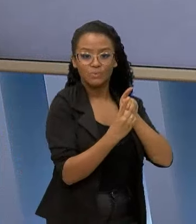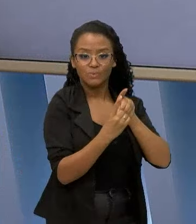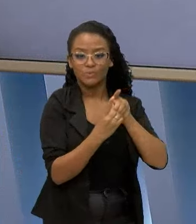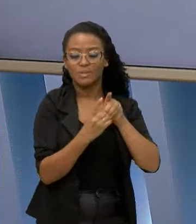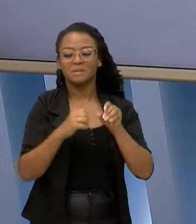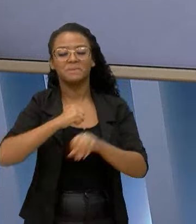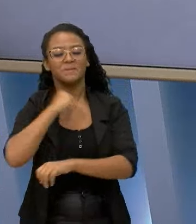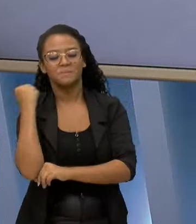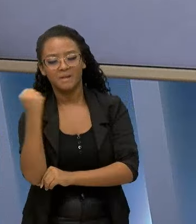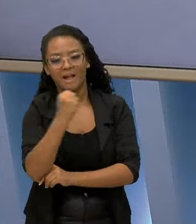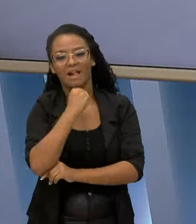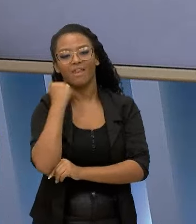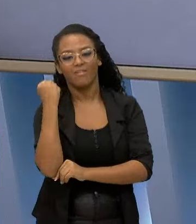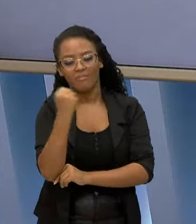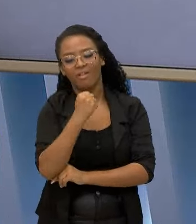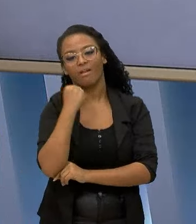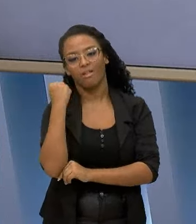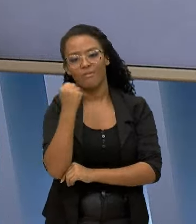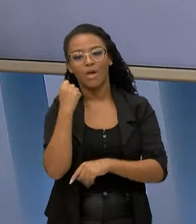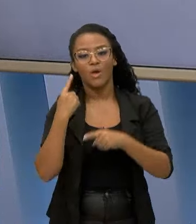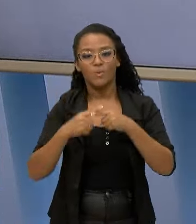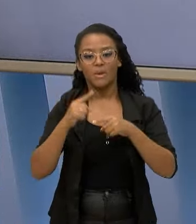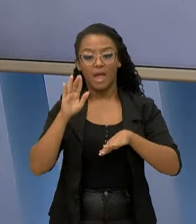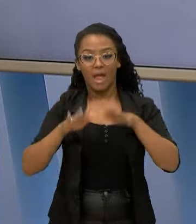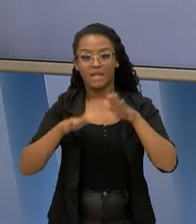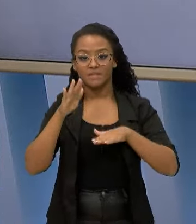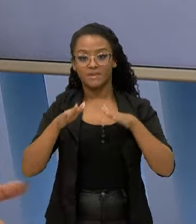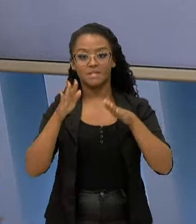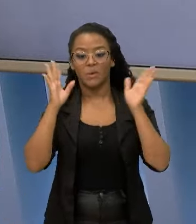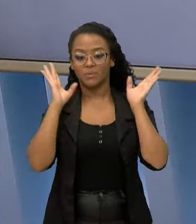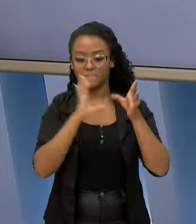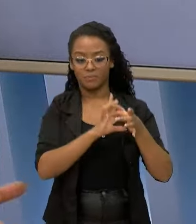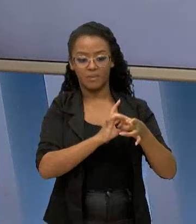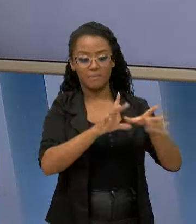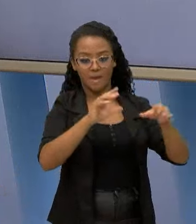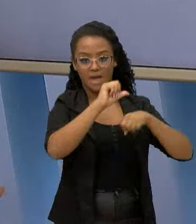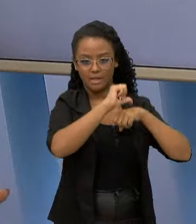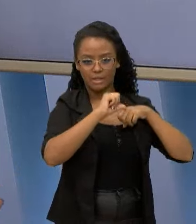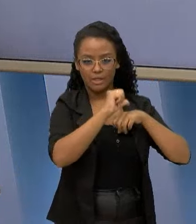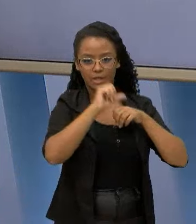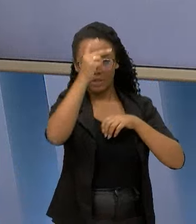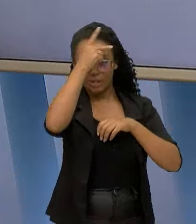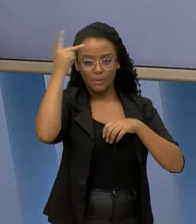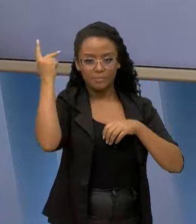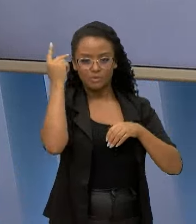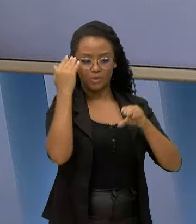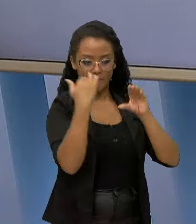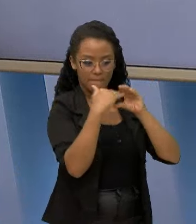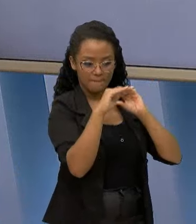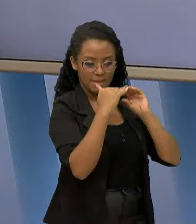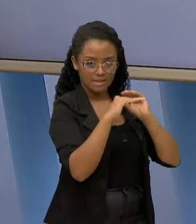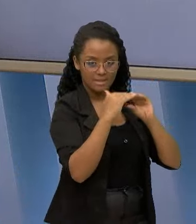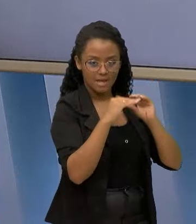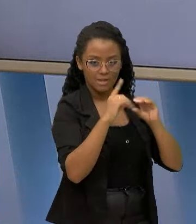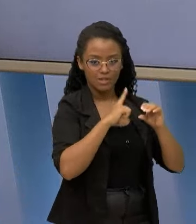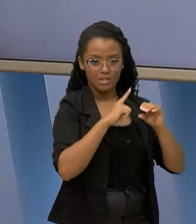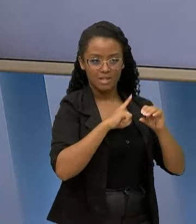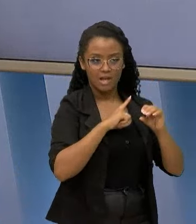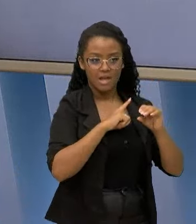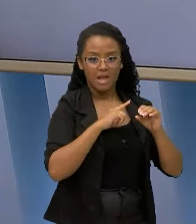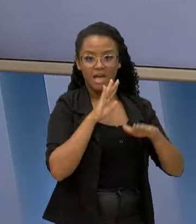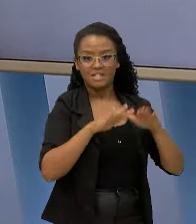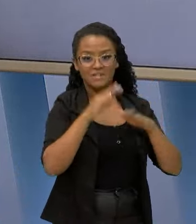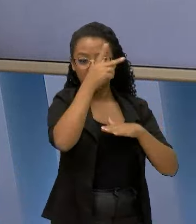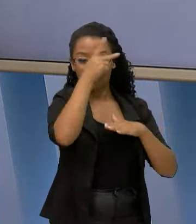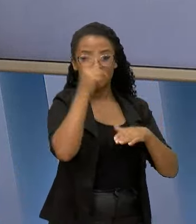a situação. Tem hora que quando sai a cirurgia e a pessoa recebe lá um SMS, uma mensagem, quem precisava da cirurgia já até